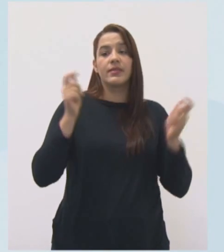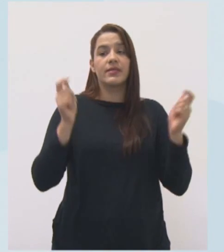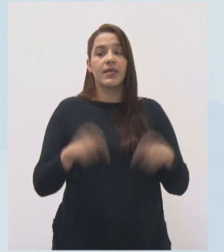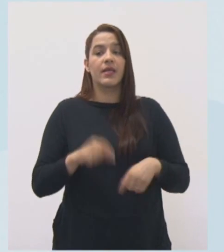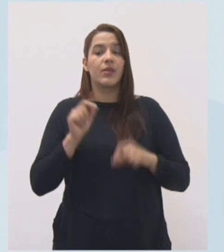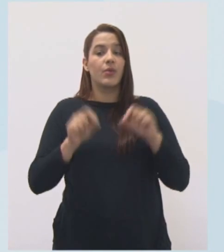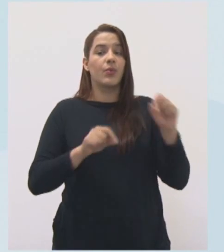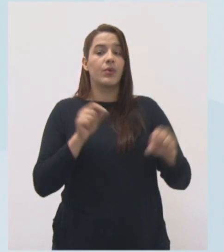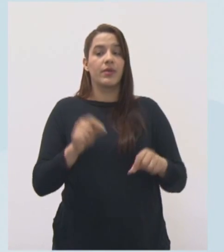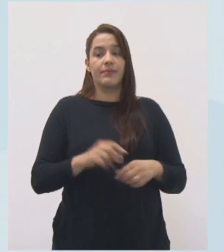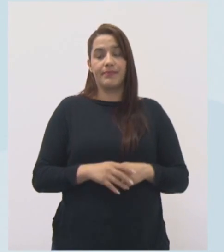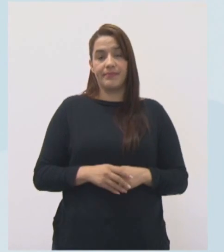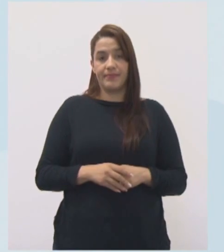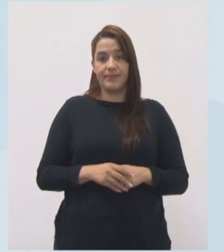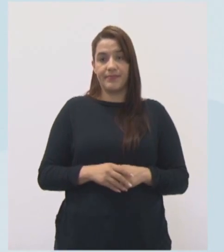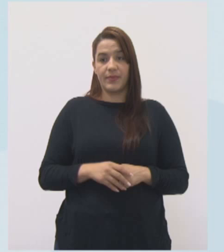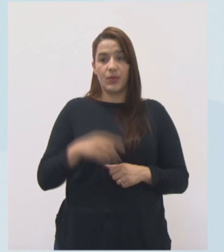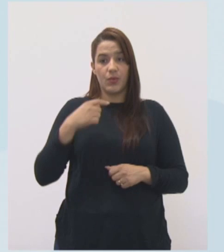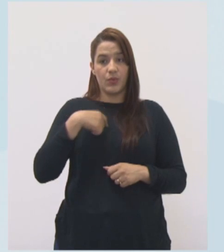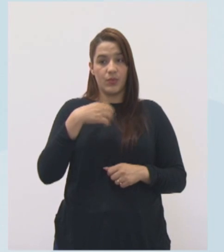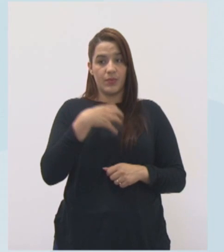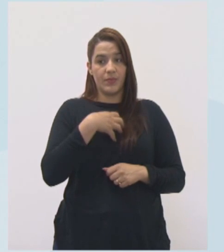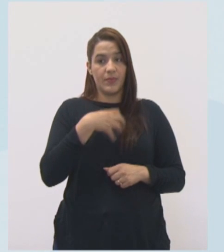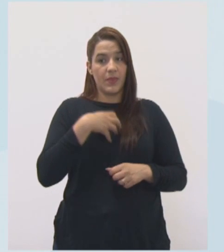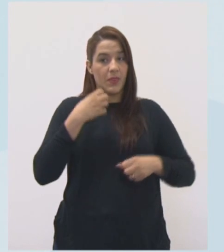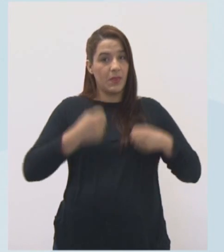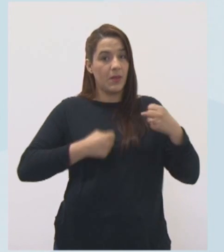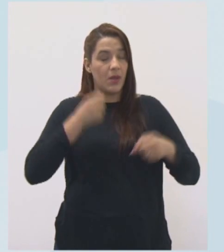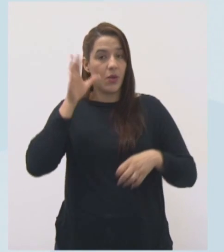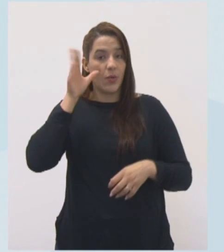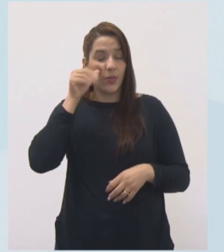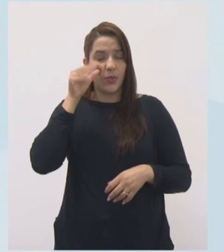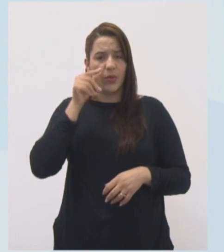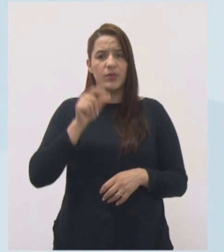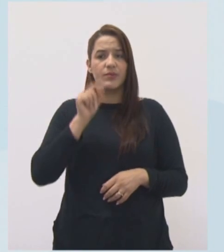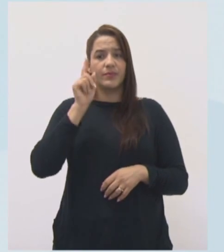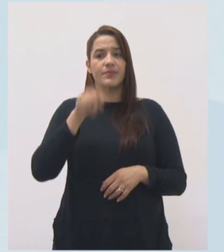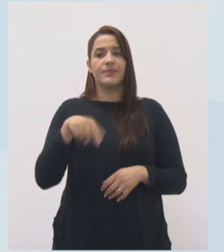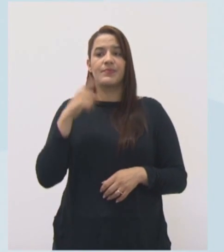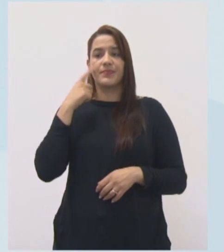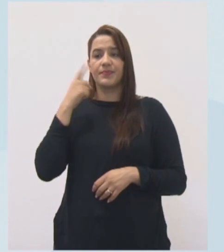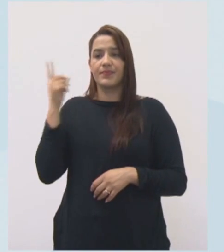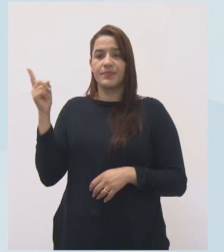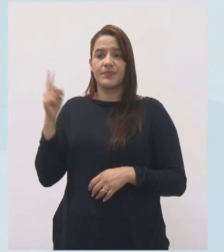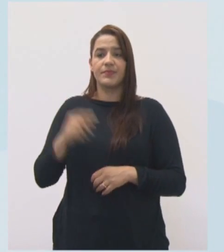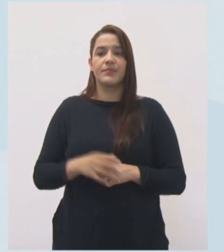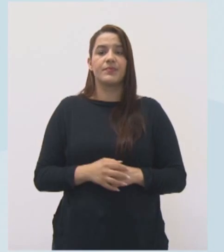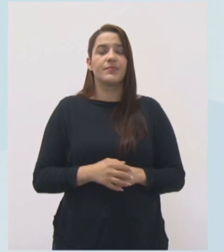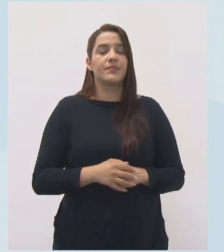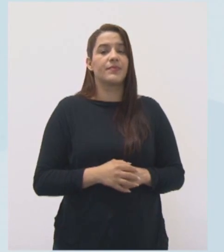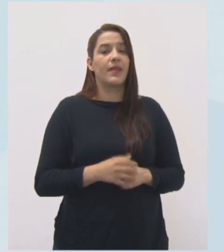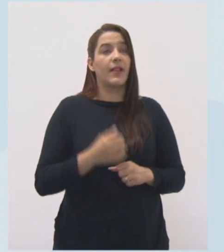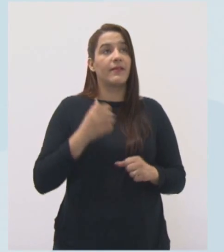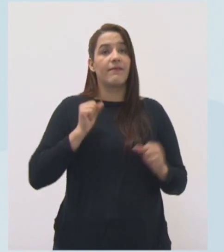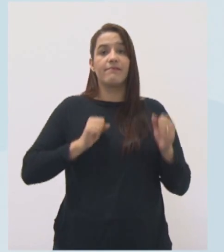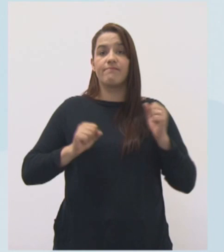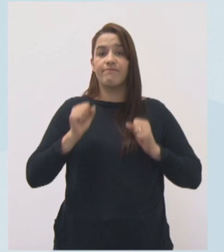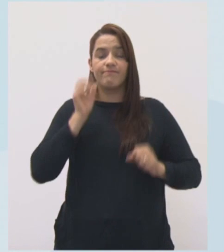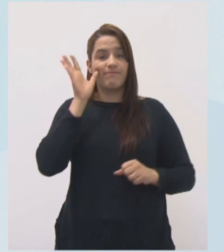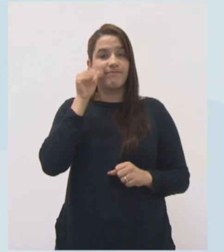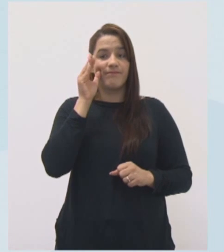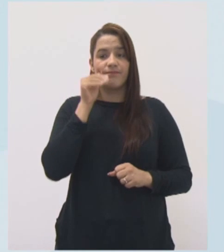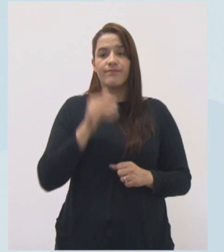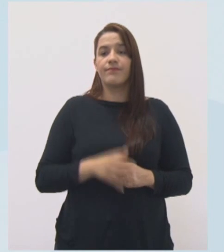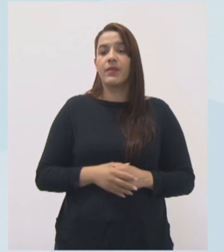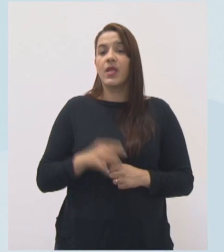estava... Então, a expressão destacada é essa daqui, ó, ardendo em curiosidade. O